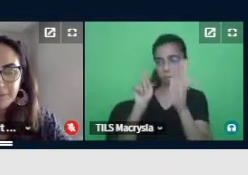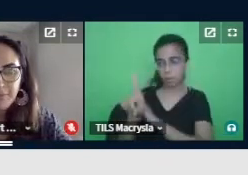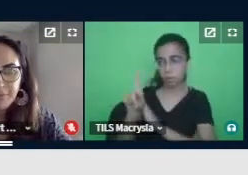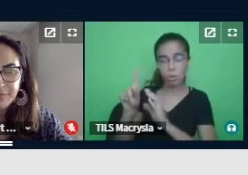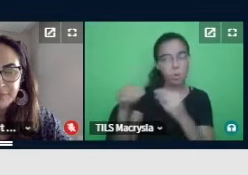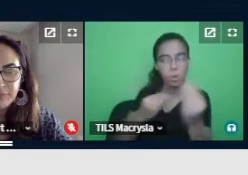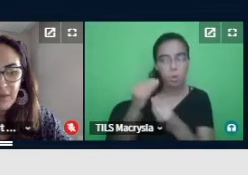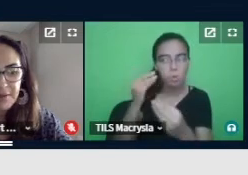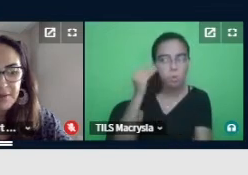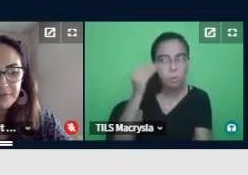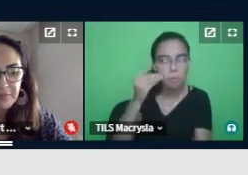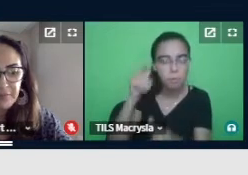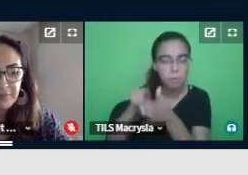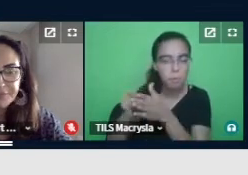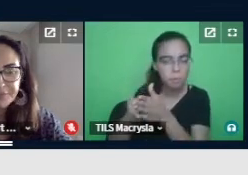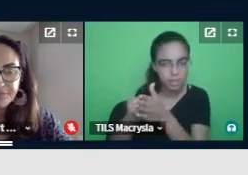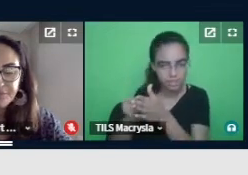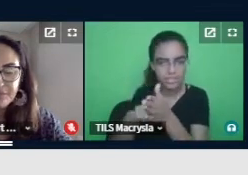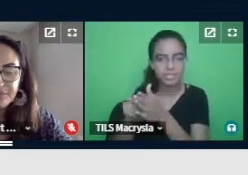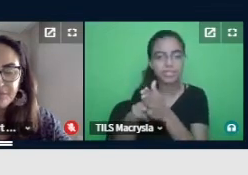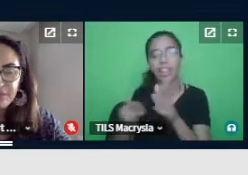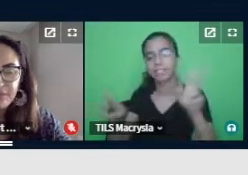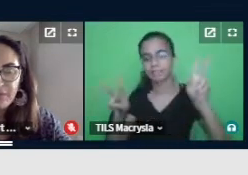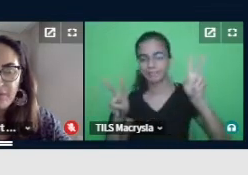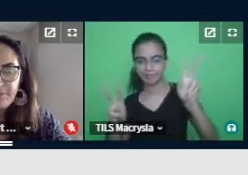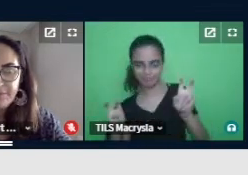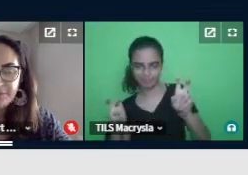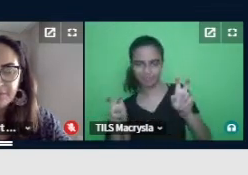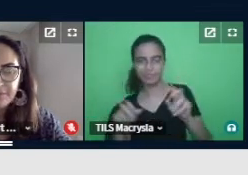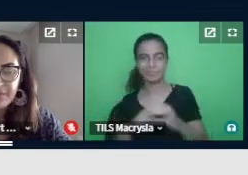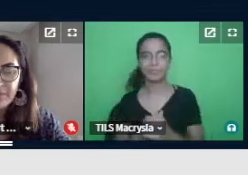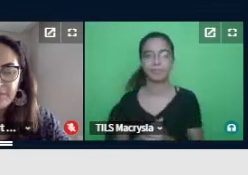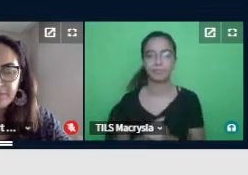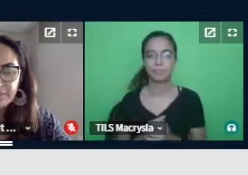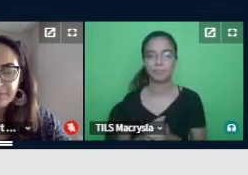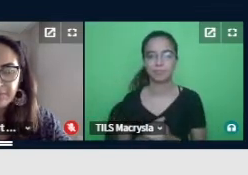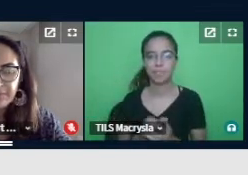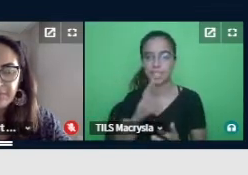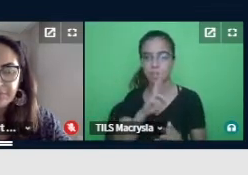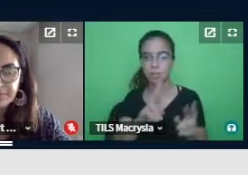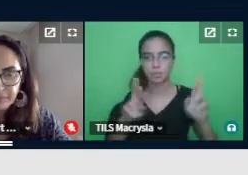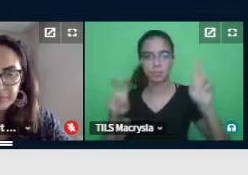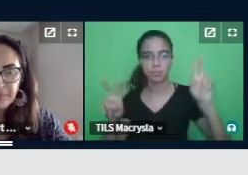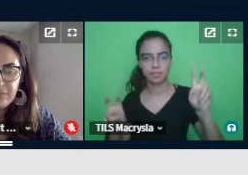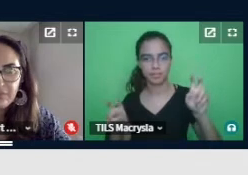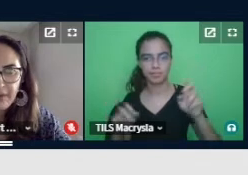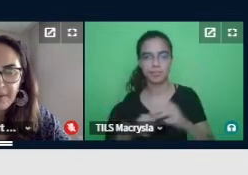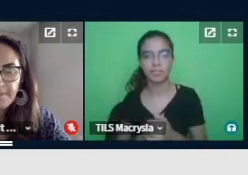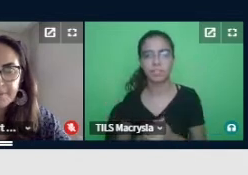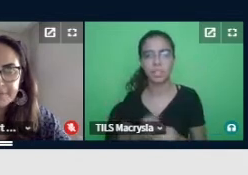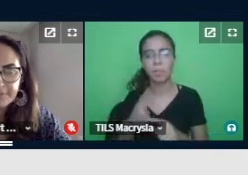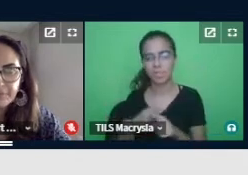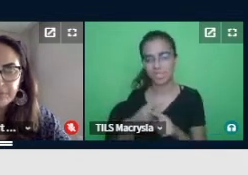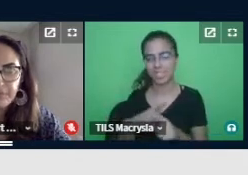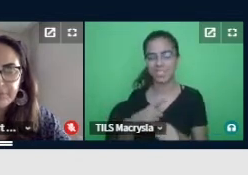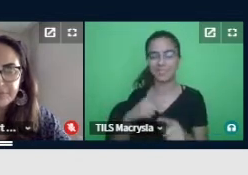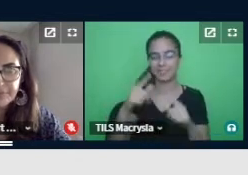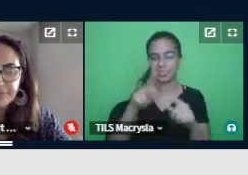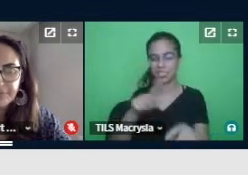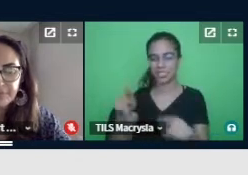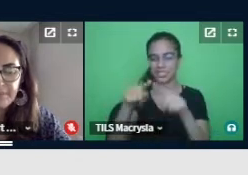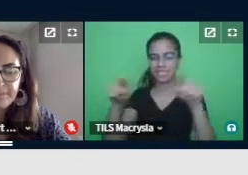tipo assim, com alguém para ensinar fica mais fácil. O que nos leva a questionar as funções do professor da sala de recurso generalista,